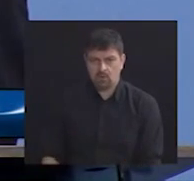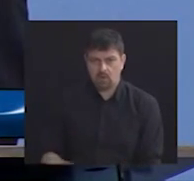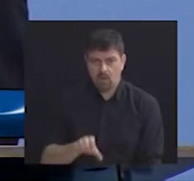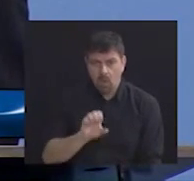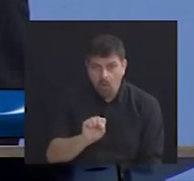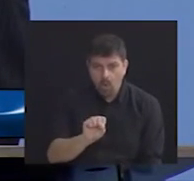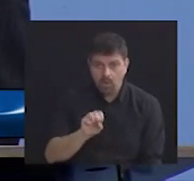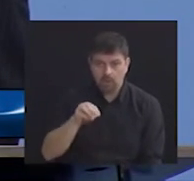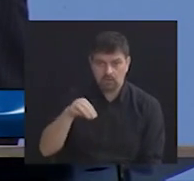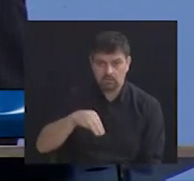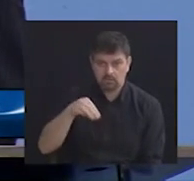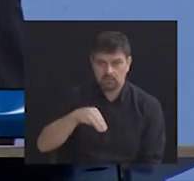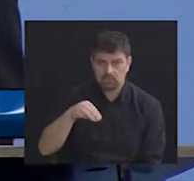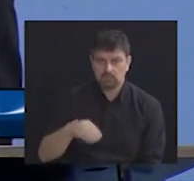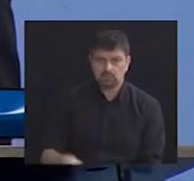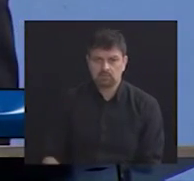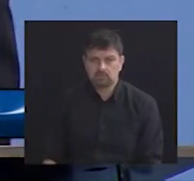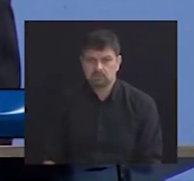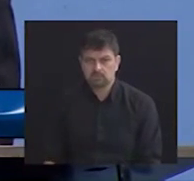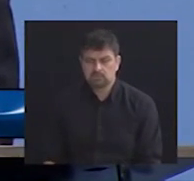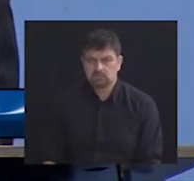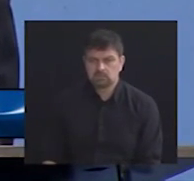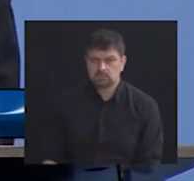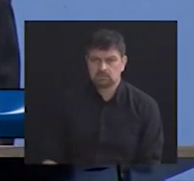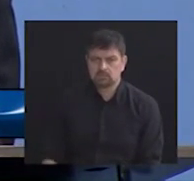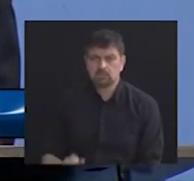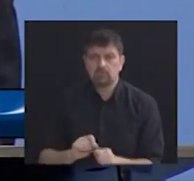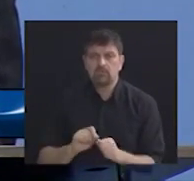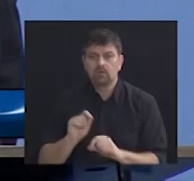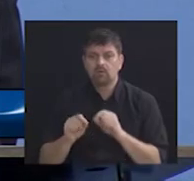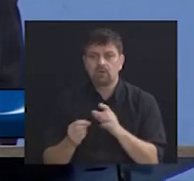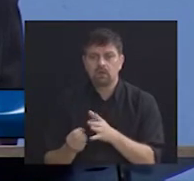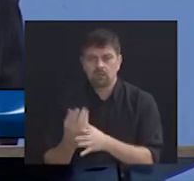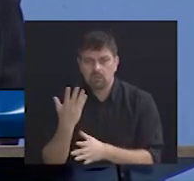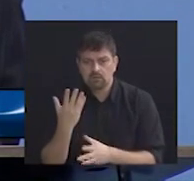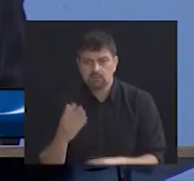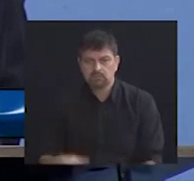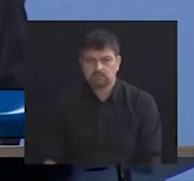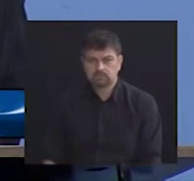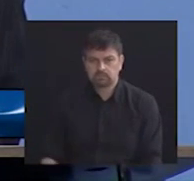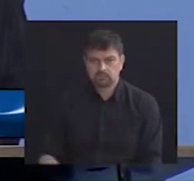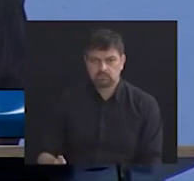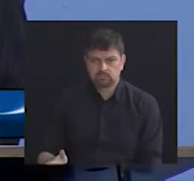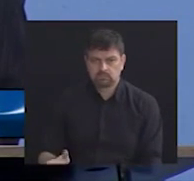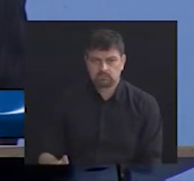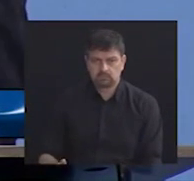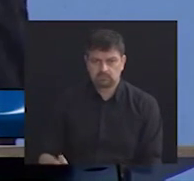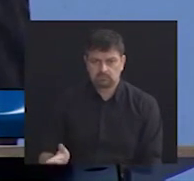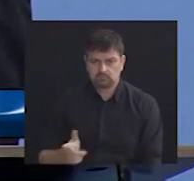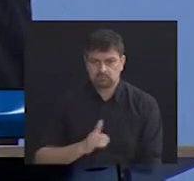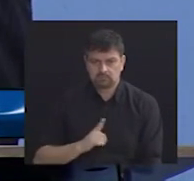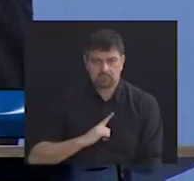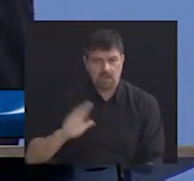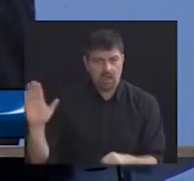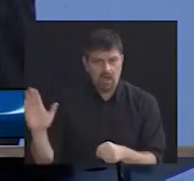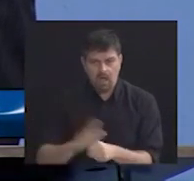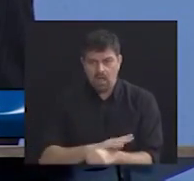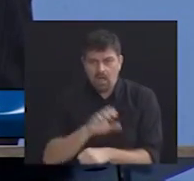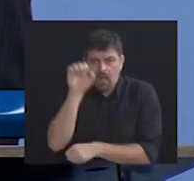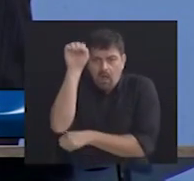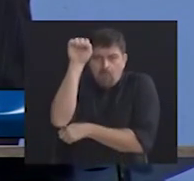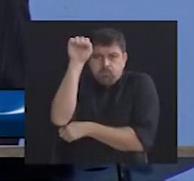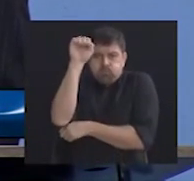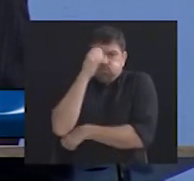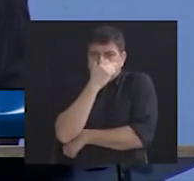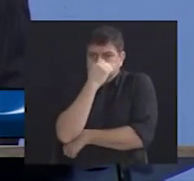causou muitos problemas. O que resultou, senhor presidente, em uma super, mega, hiperlotação nos